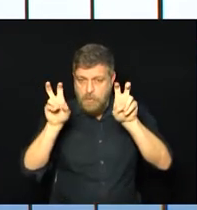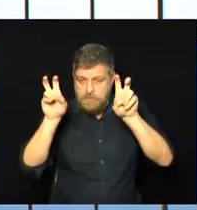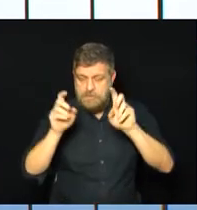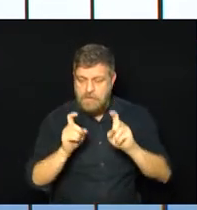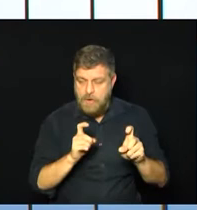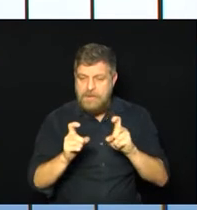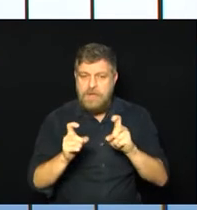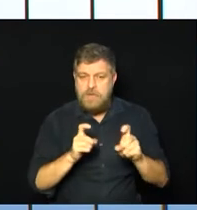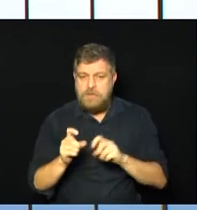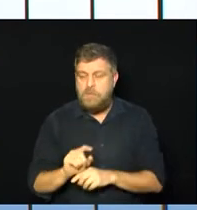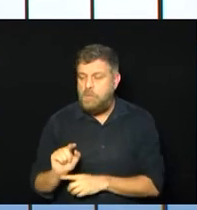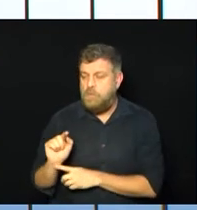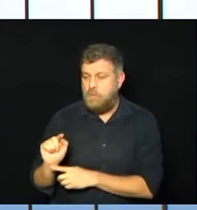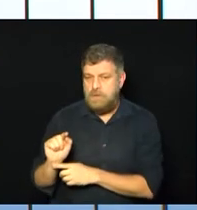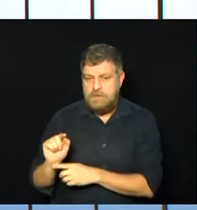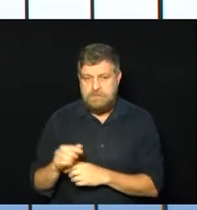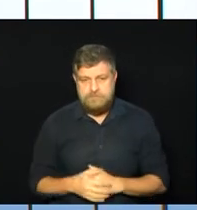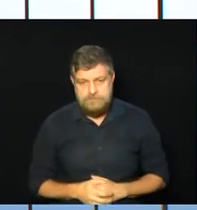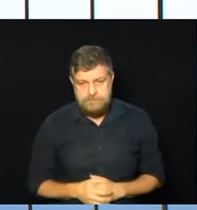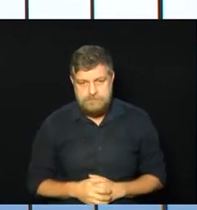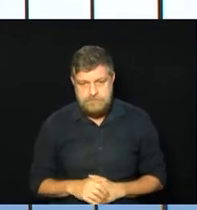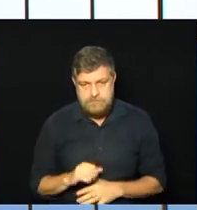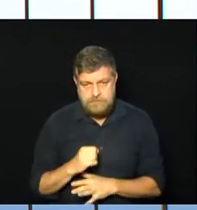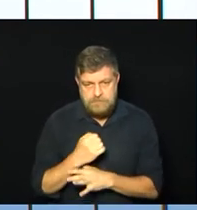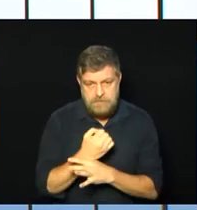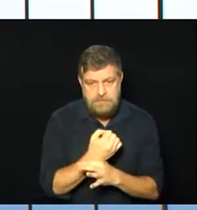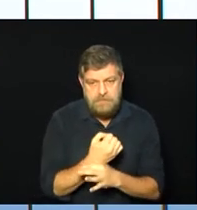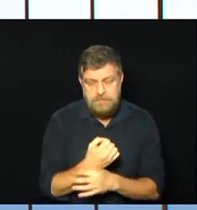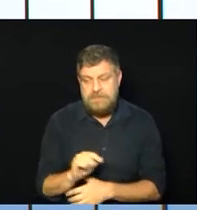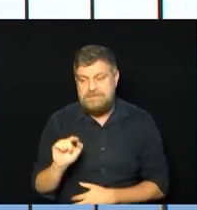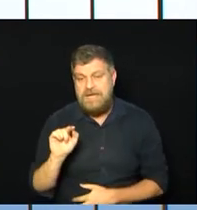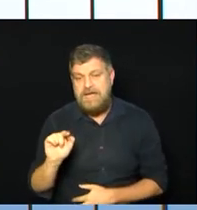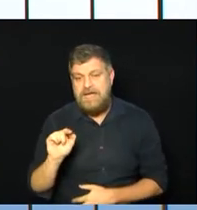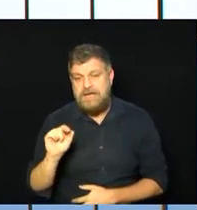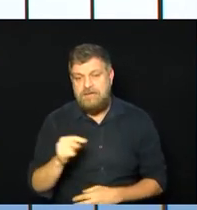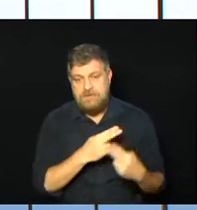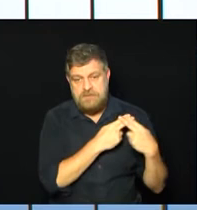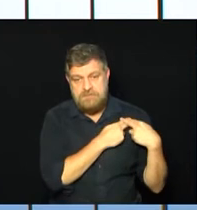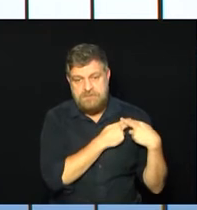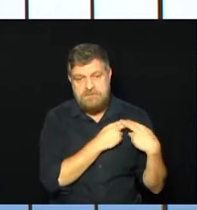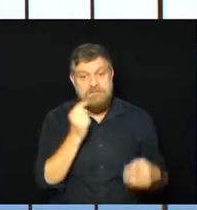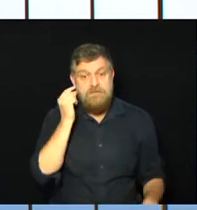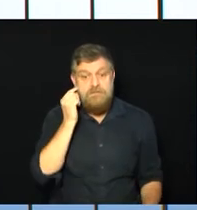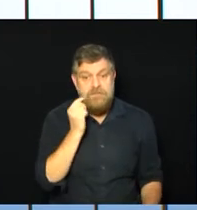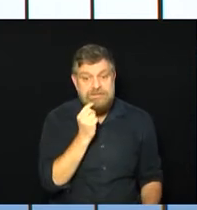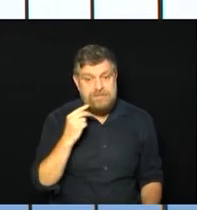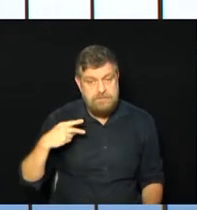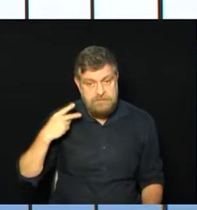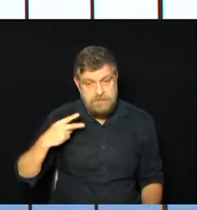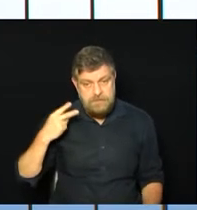com o tema de segurança, e quem comandou o debate foi o vereador Marcelo Silva.